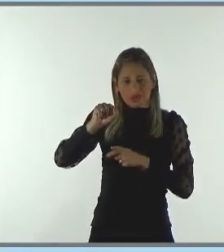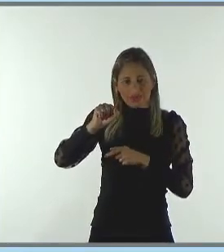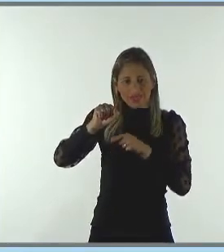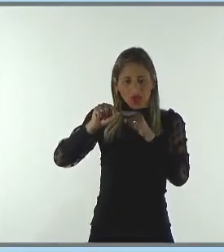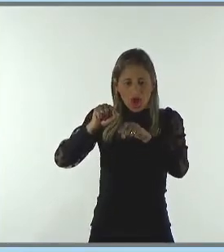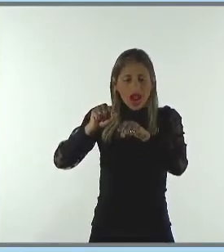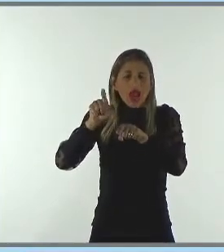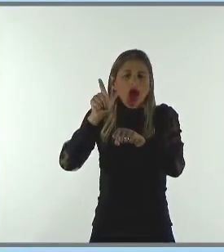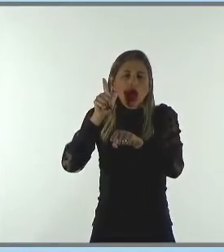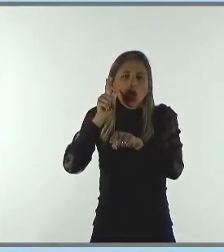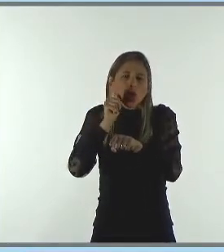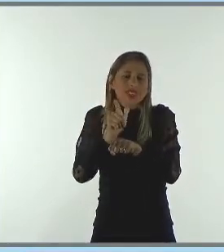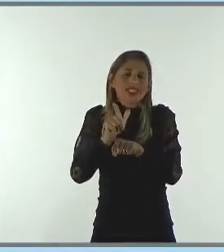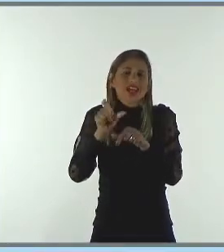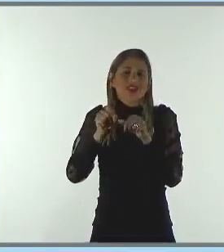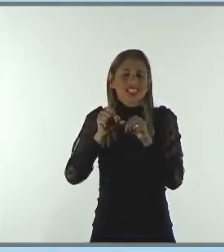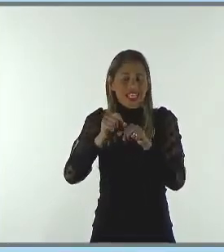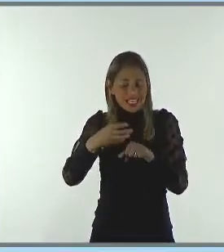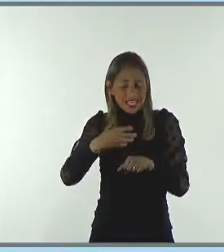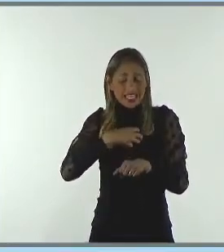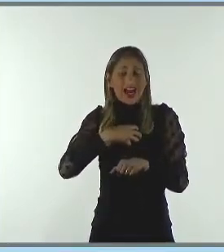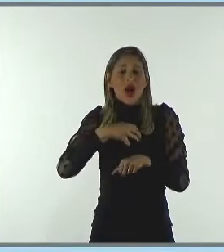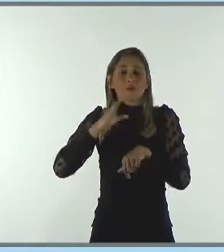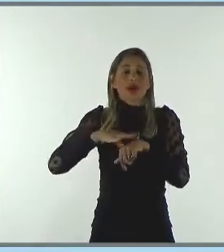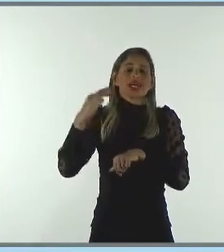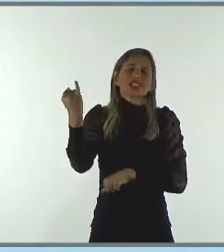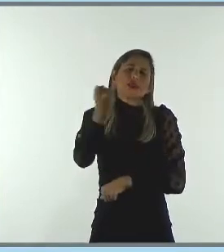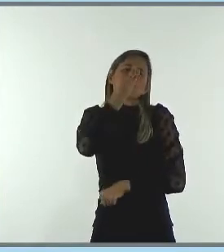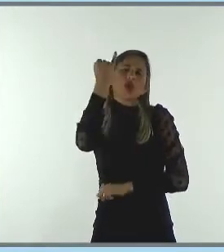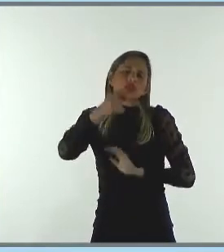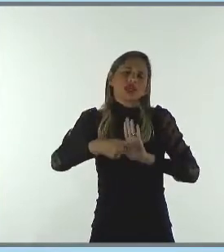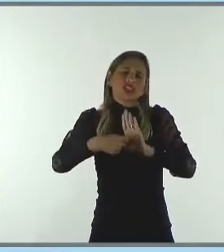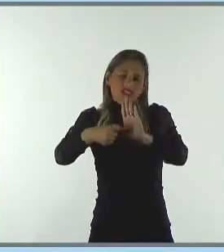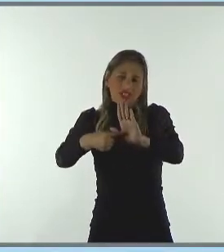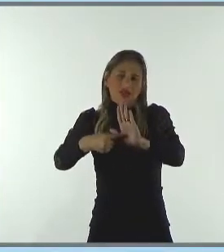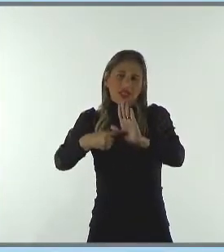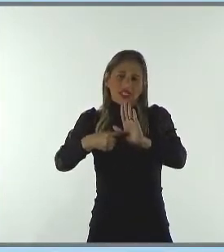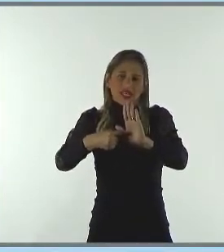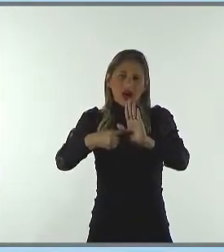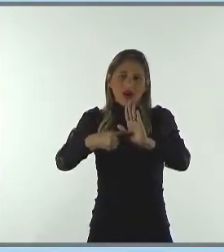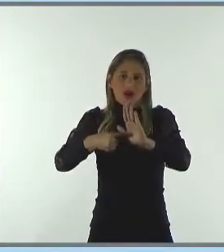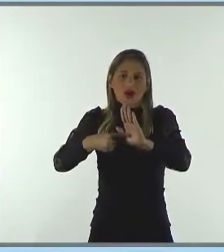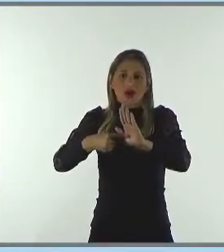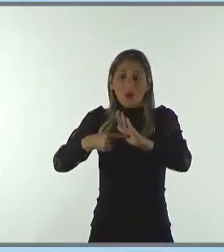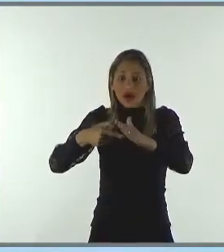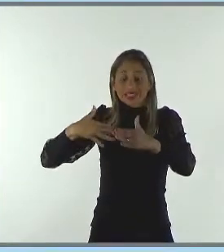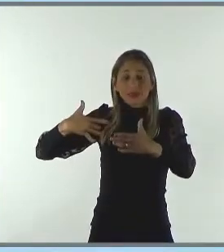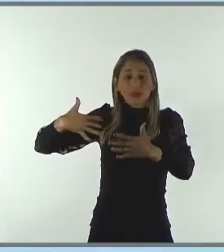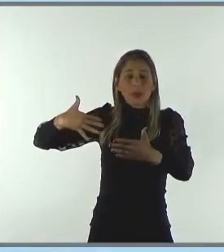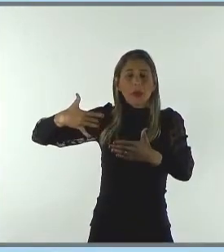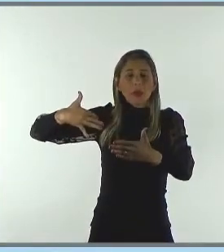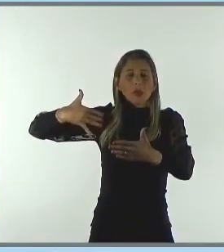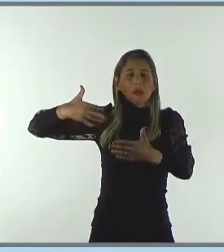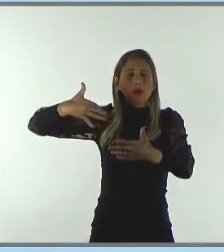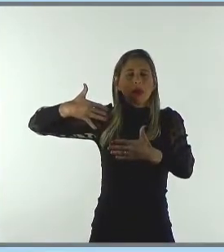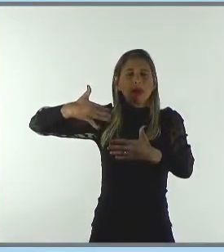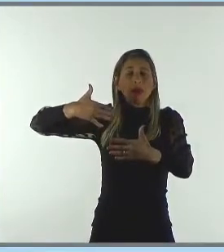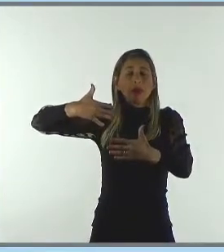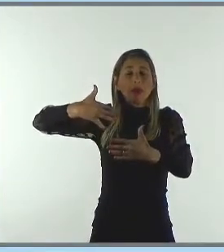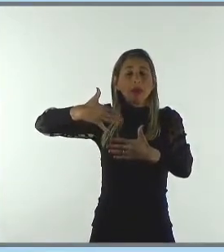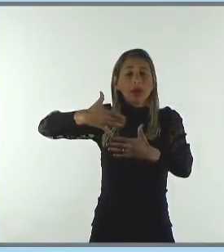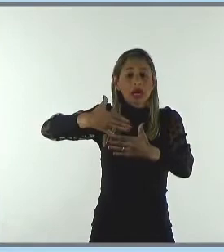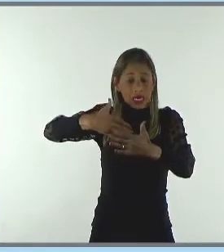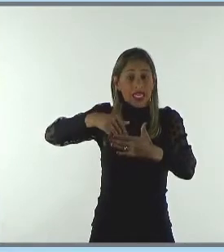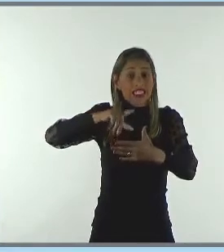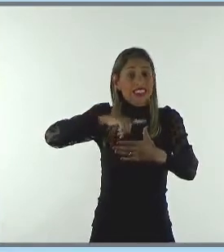consegue criar, no sentido mais importante da expressão, uma tradição de percurso, então ela tem